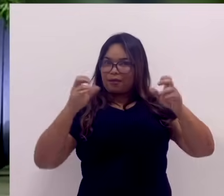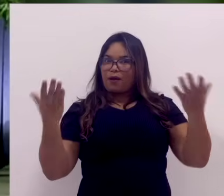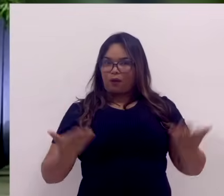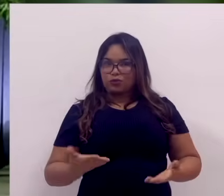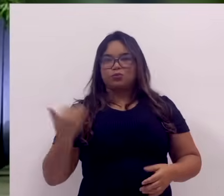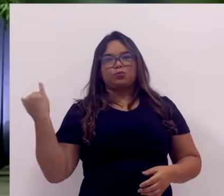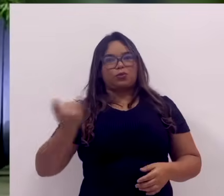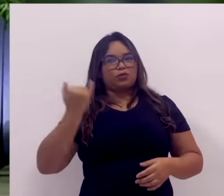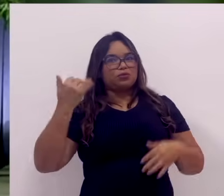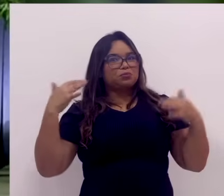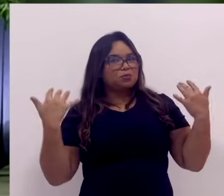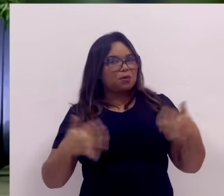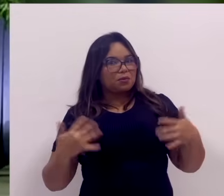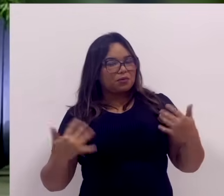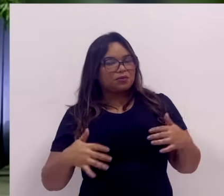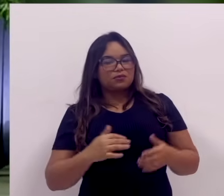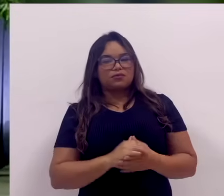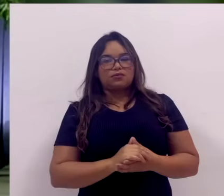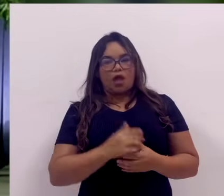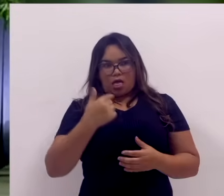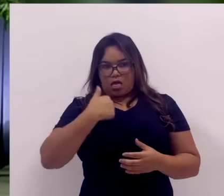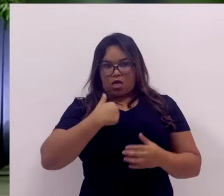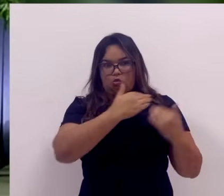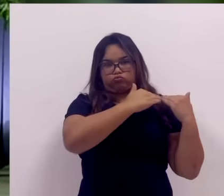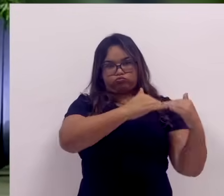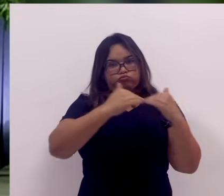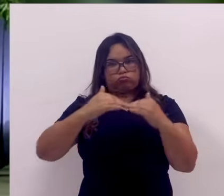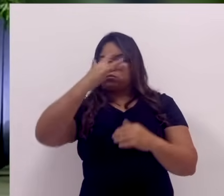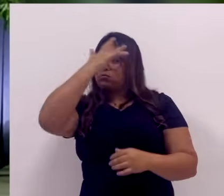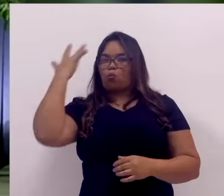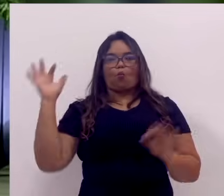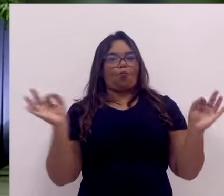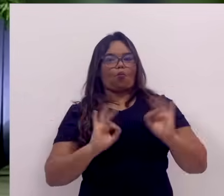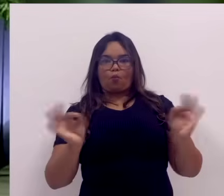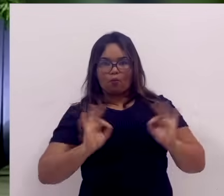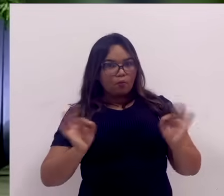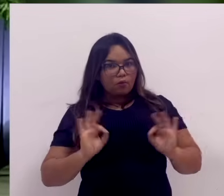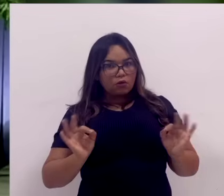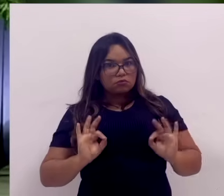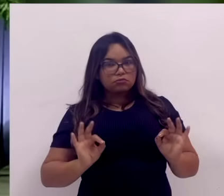que tenham a impressão de que eu estou falando contra as pessoas.